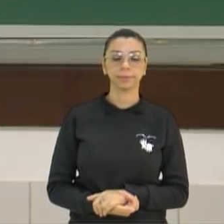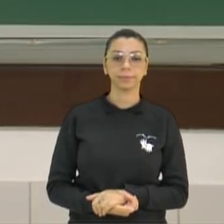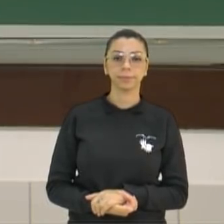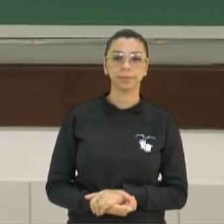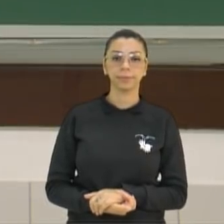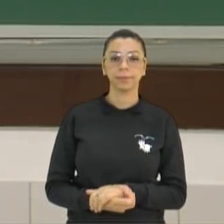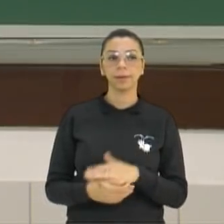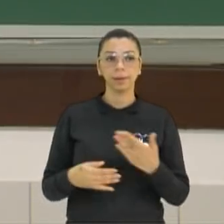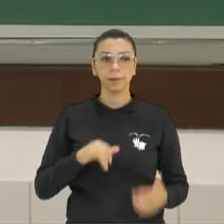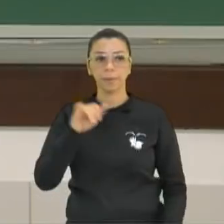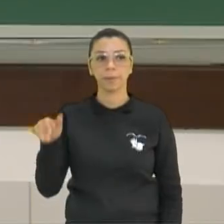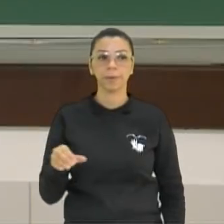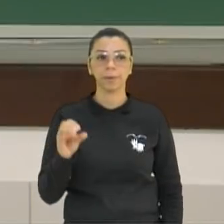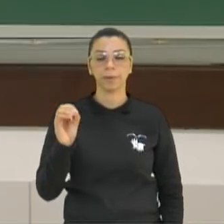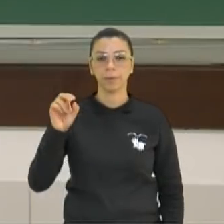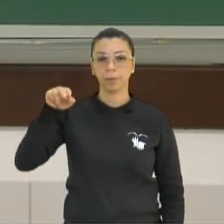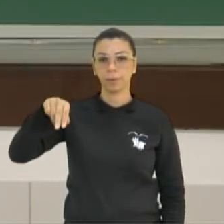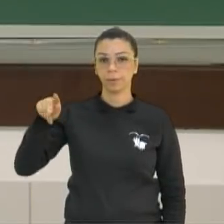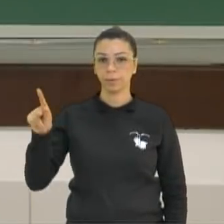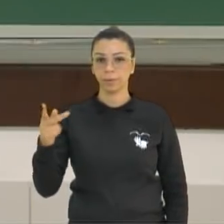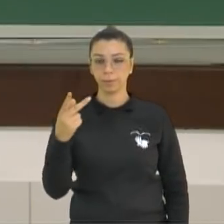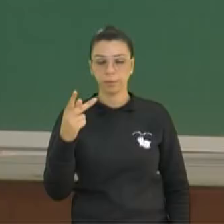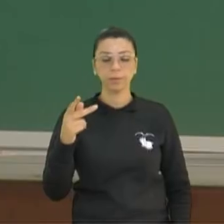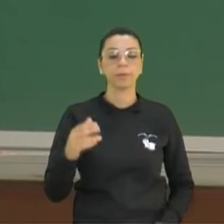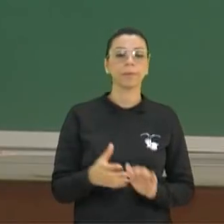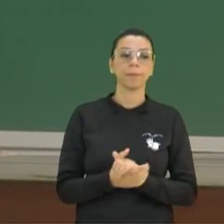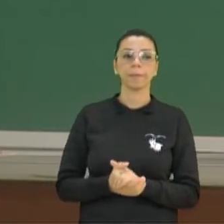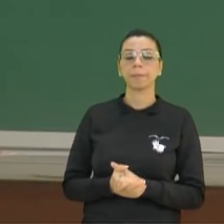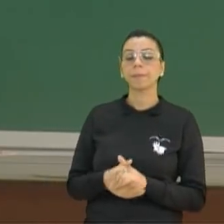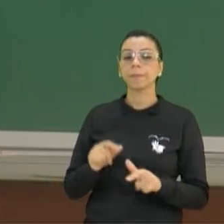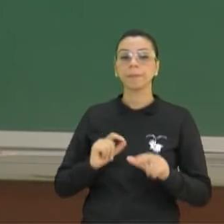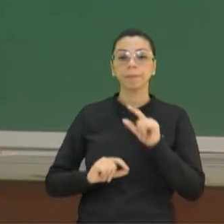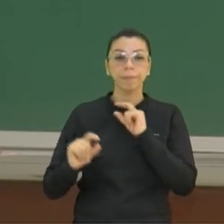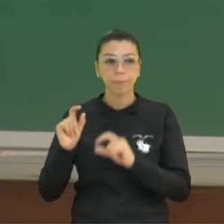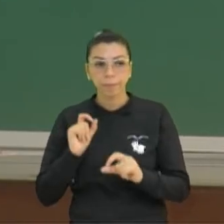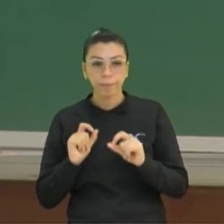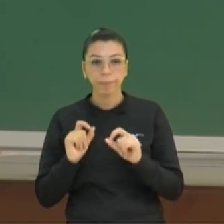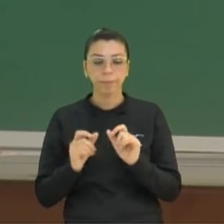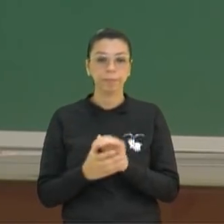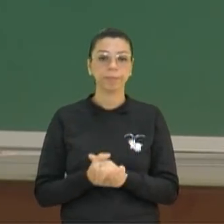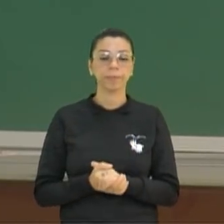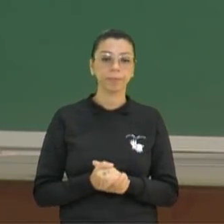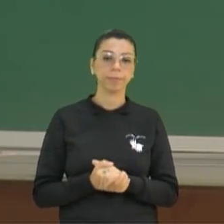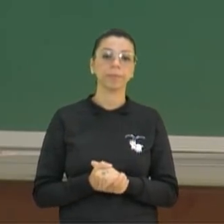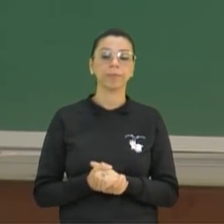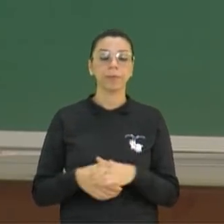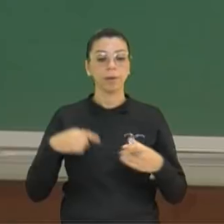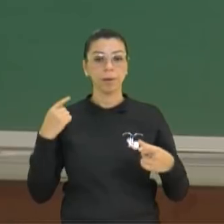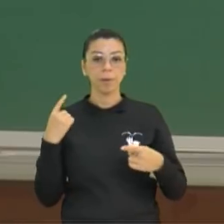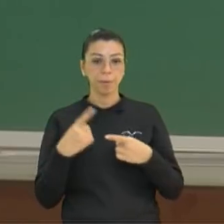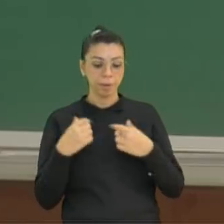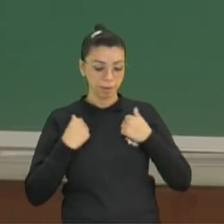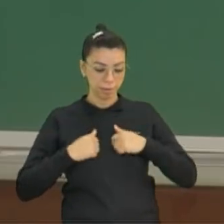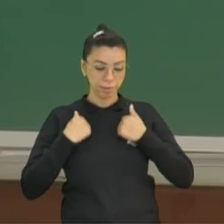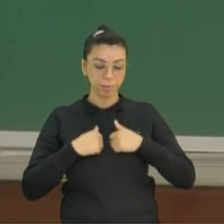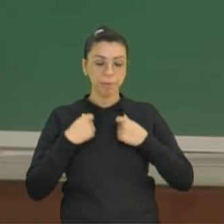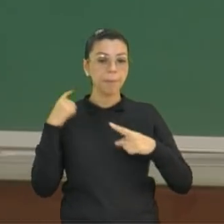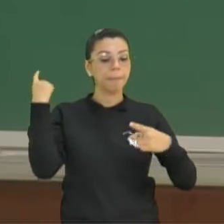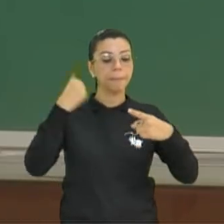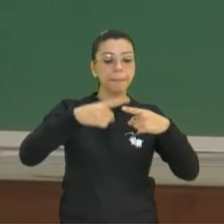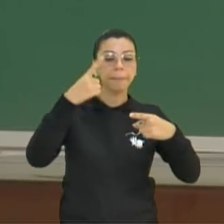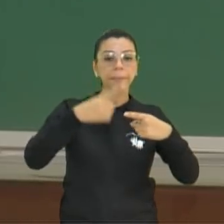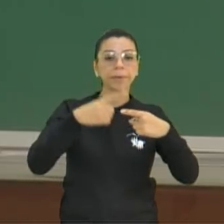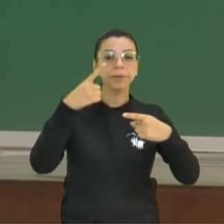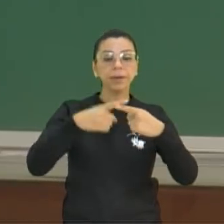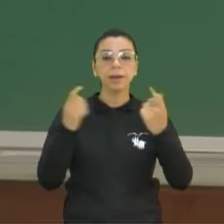John took a bath early in the morning because he had to go to the doctor. Então, ele tomou banho cedinho porque